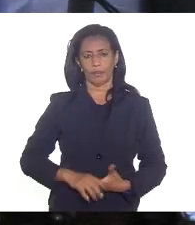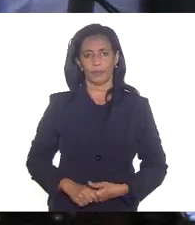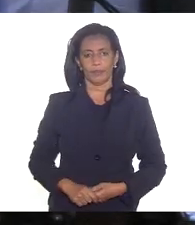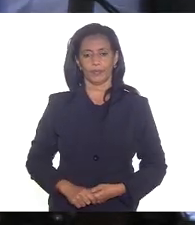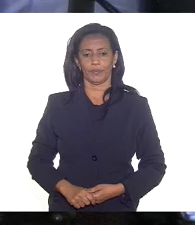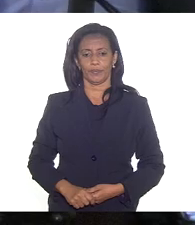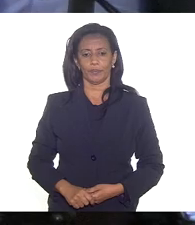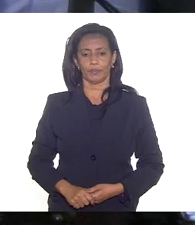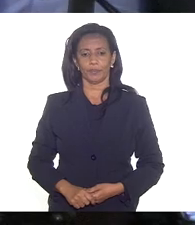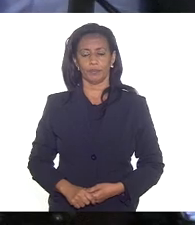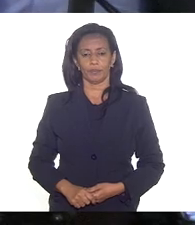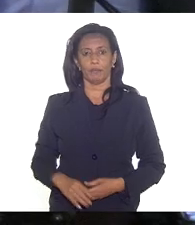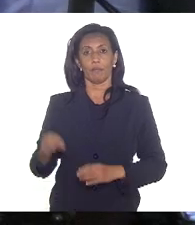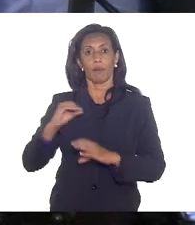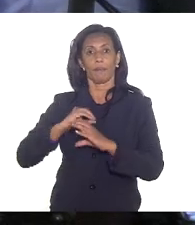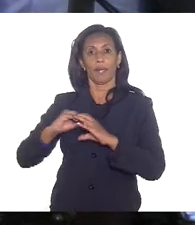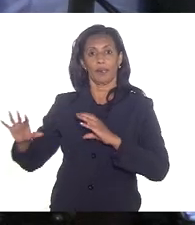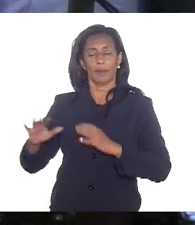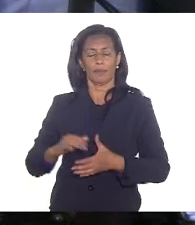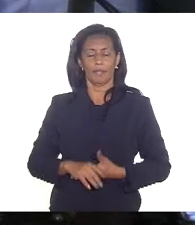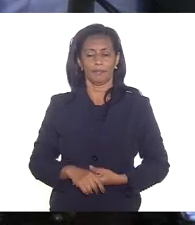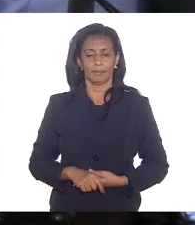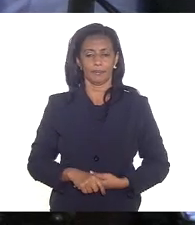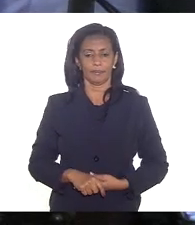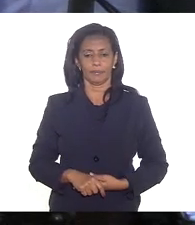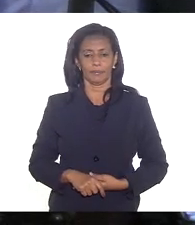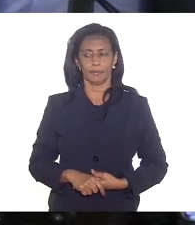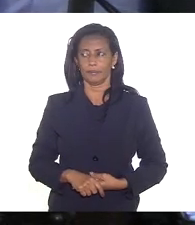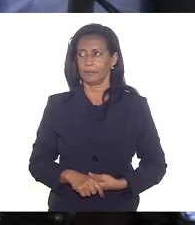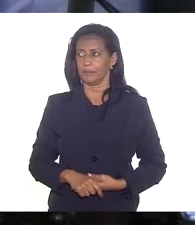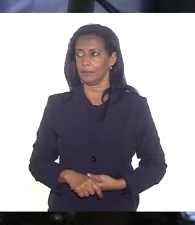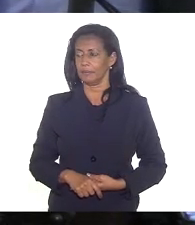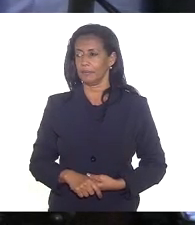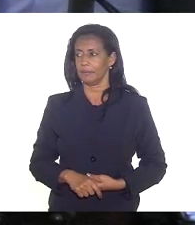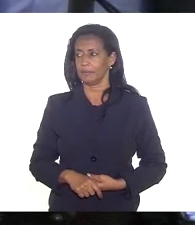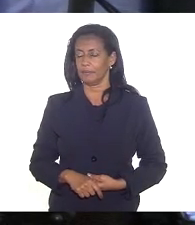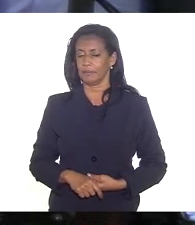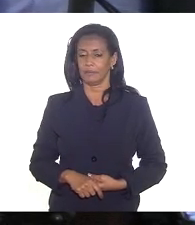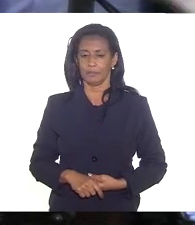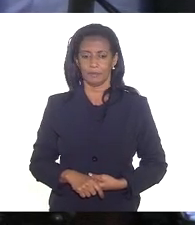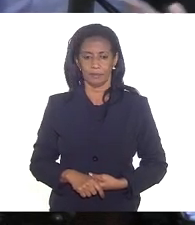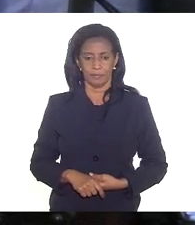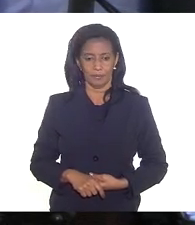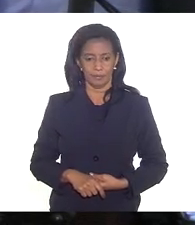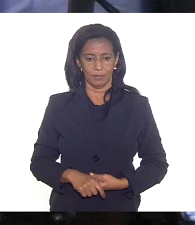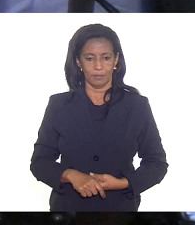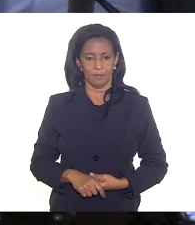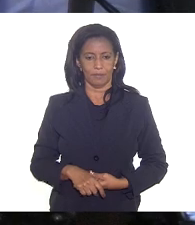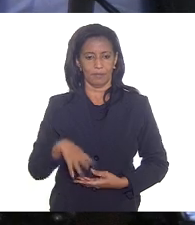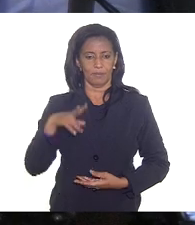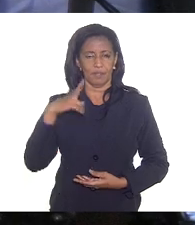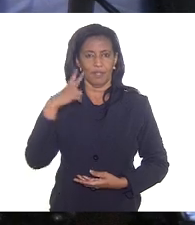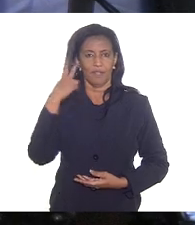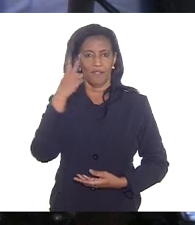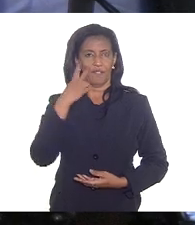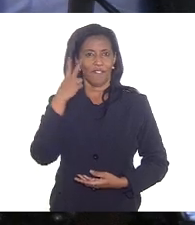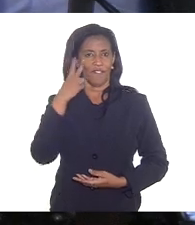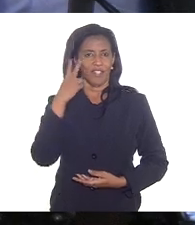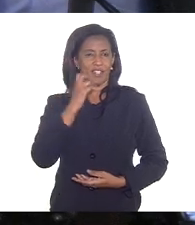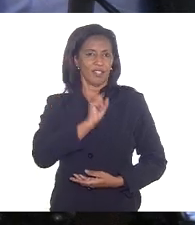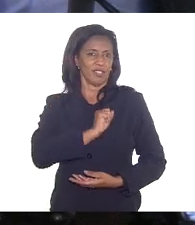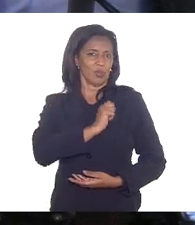para encaminhar encaminhar deputada Martha Rocha lá conosco vereador de São Gonçalo